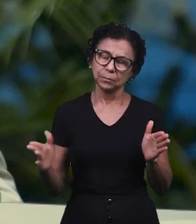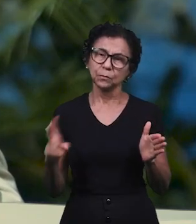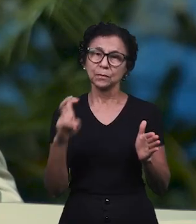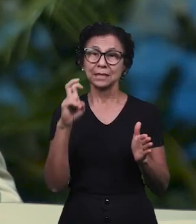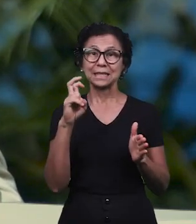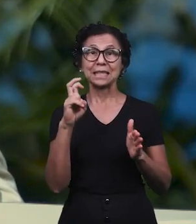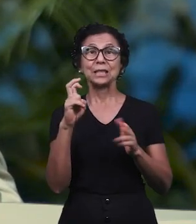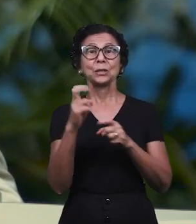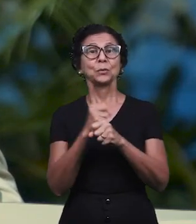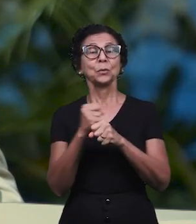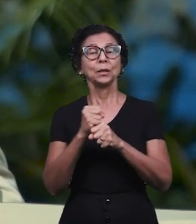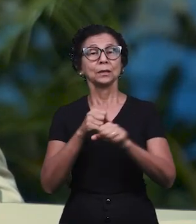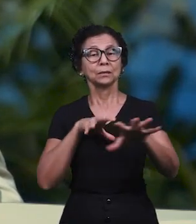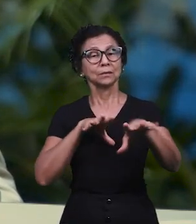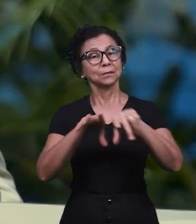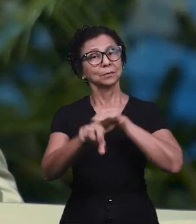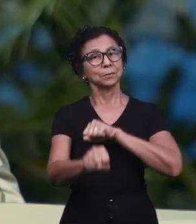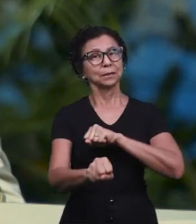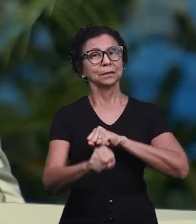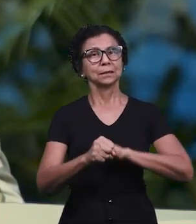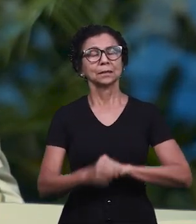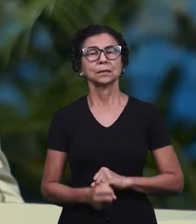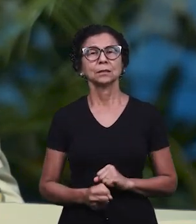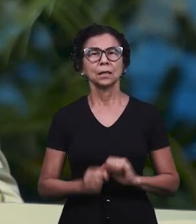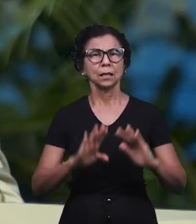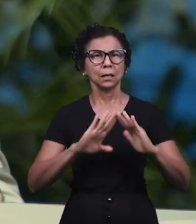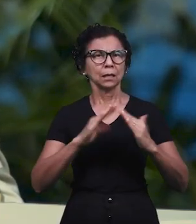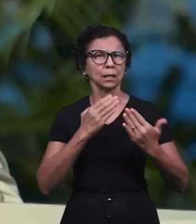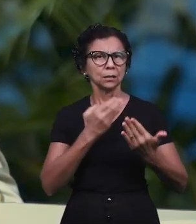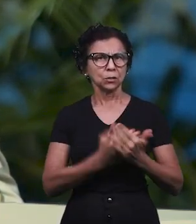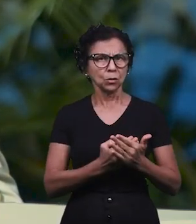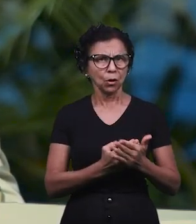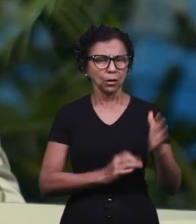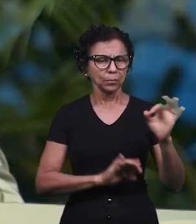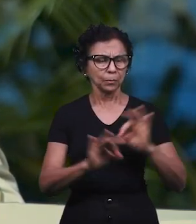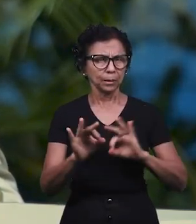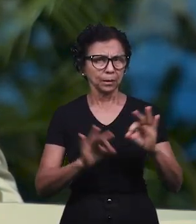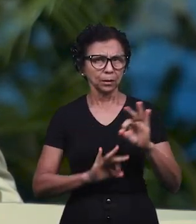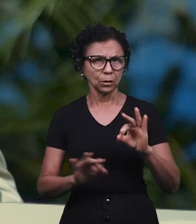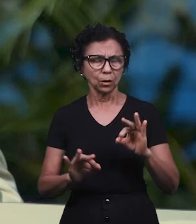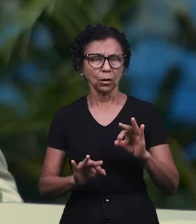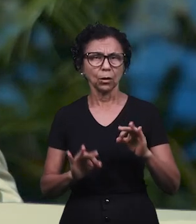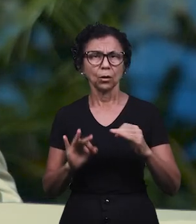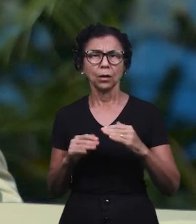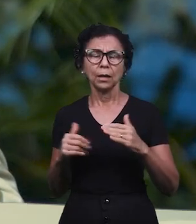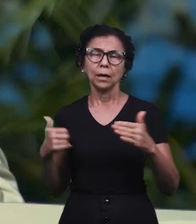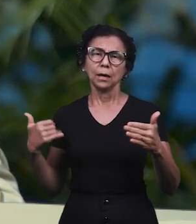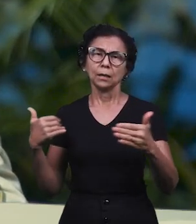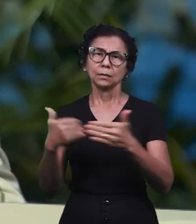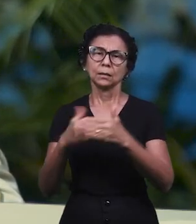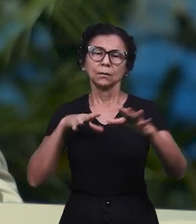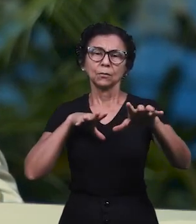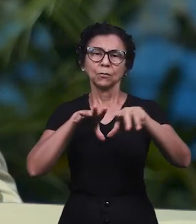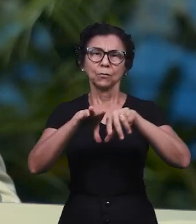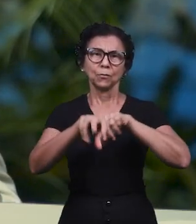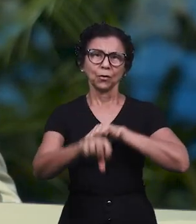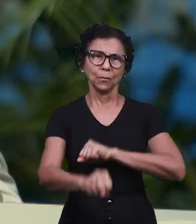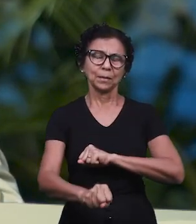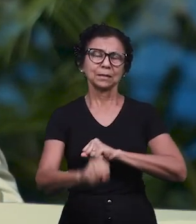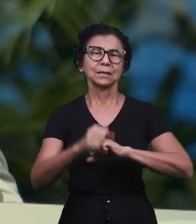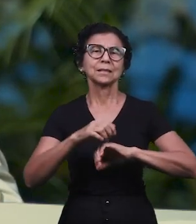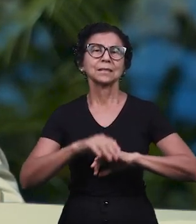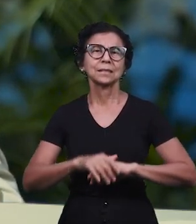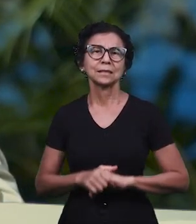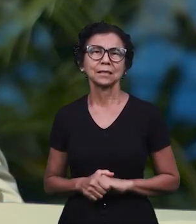5 anos de formação, desde a minha entrada na escola preparatória em Campinas até a minha formação como aspirante a